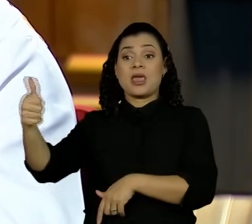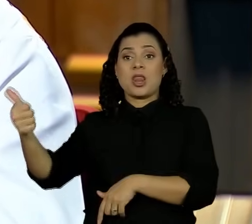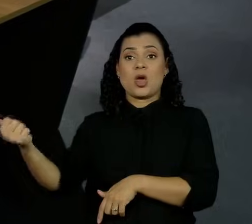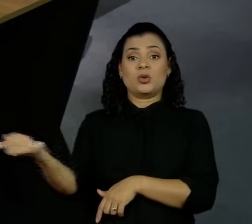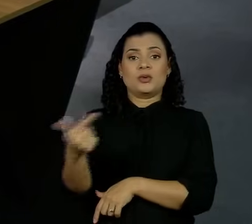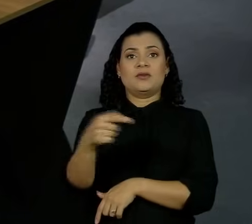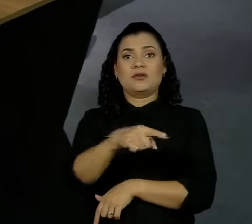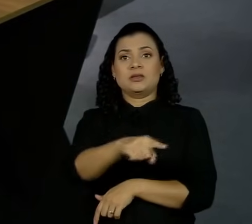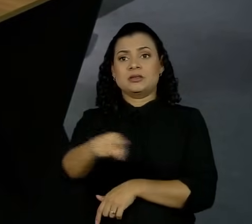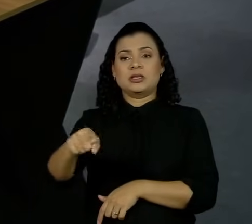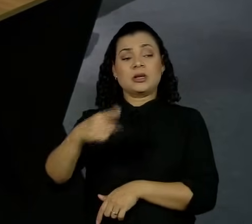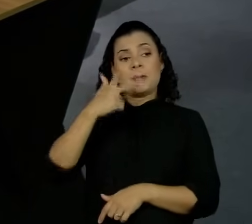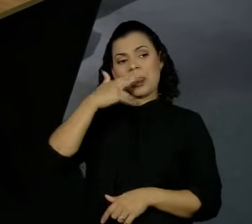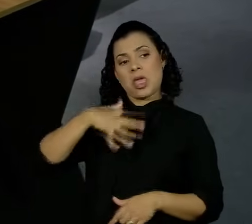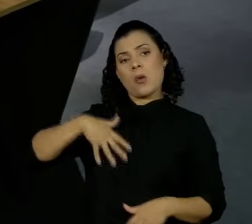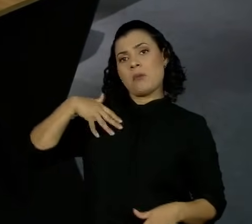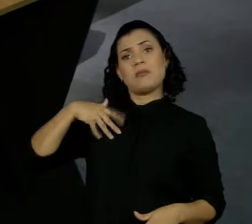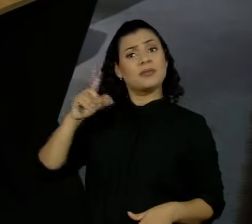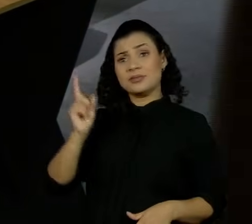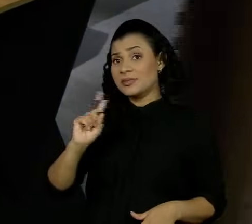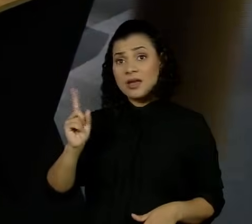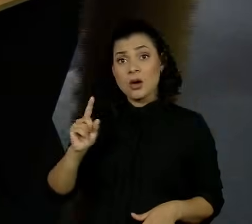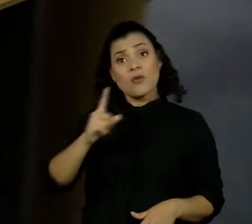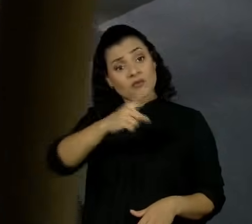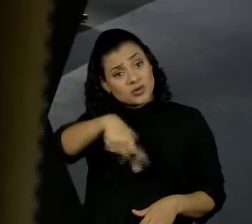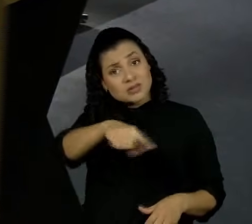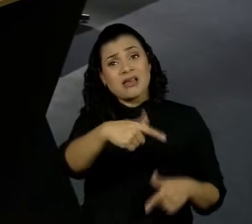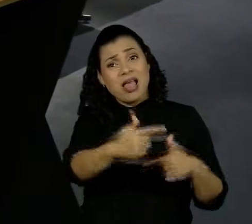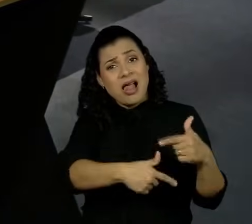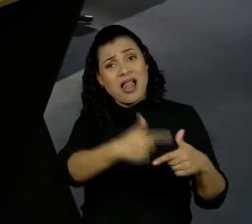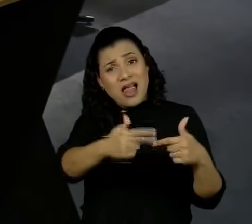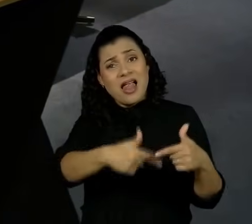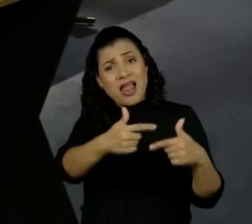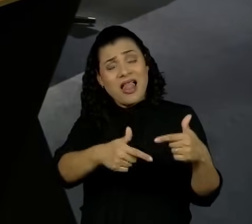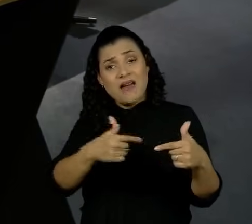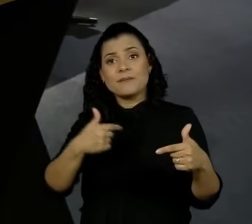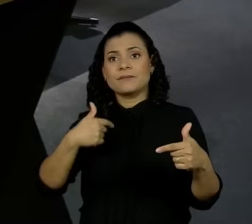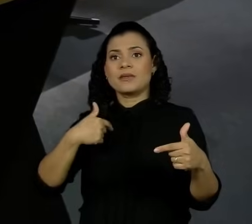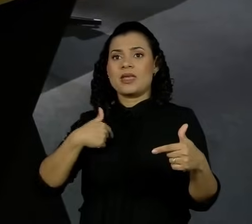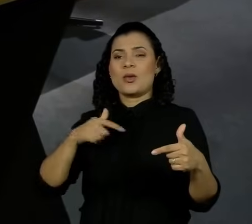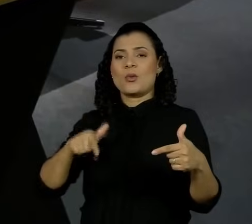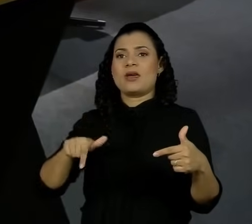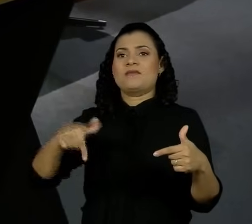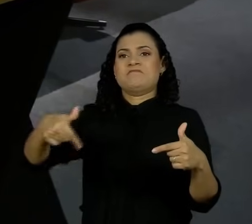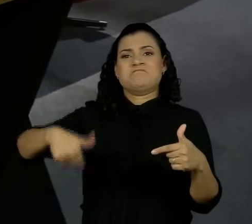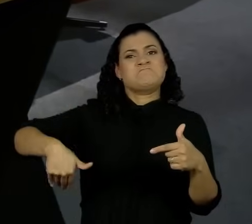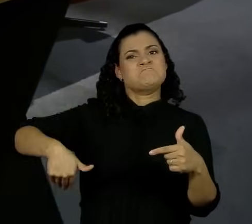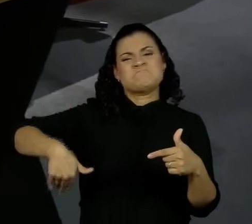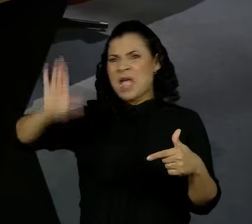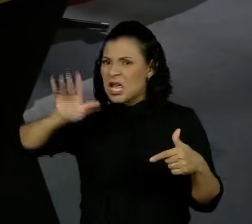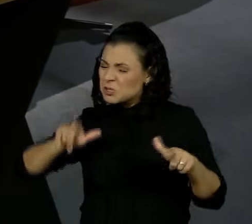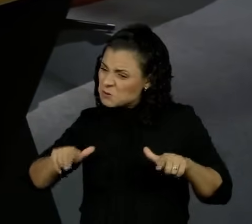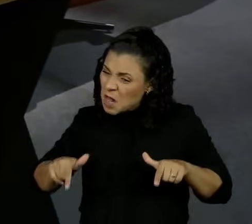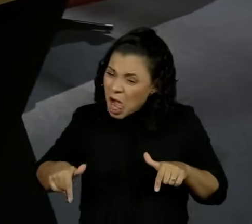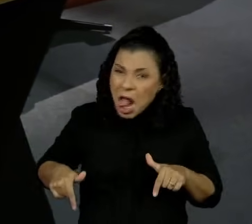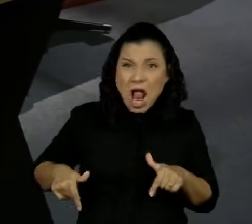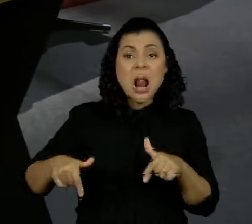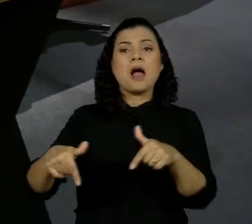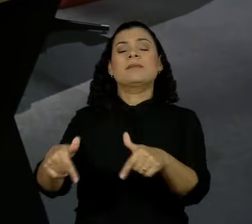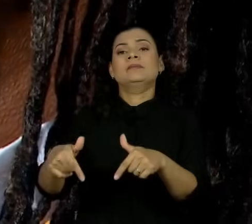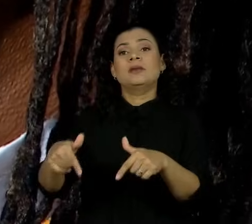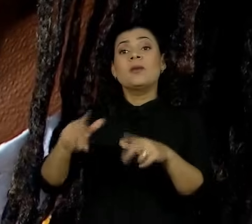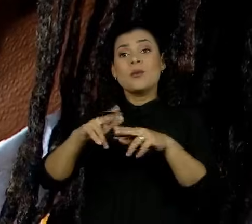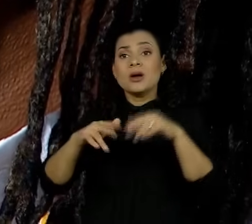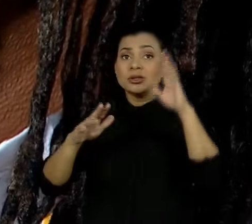é sentido de esnobar, é de falar assim, vocês fizeram tanta coisa para eu poder chegar aqui, abriram mão de tanta coisa, né?